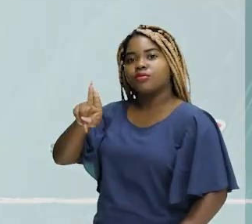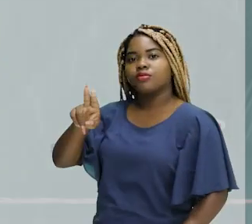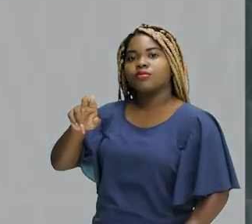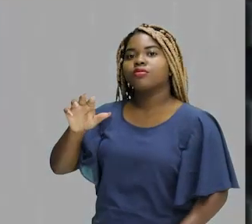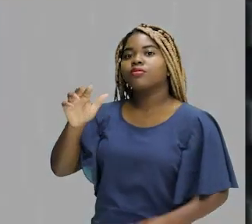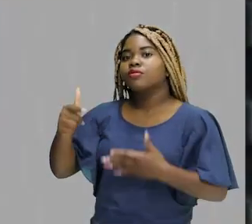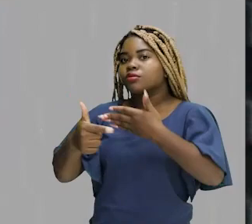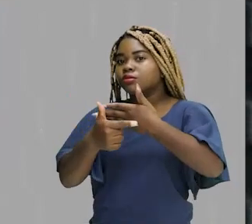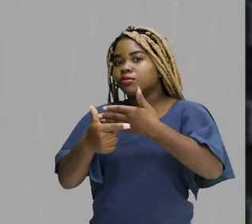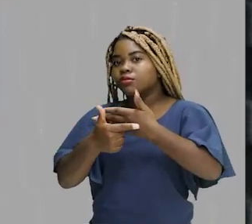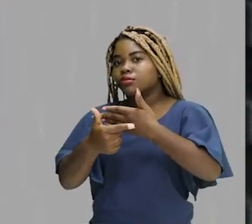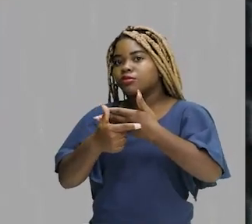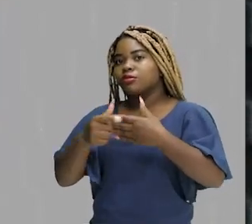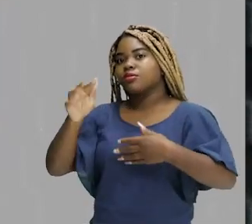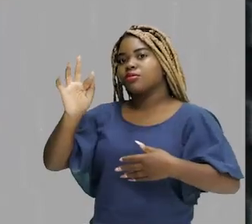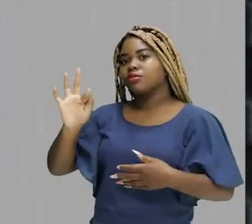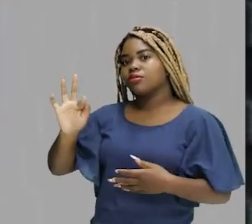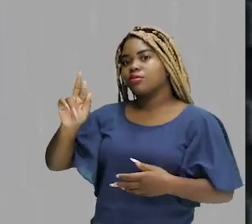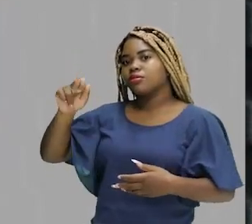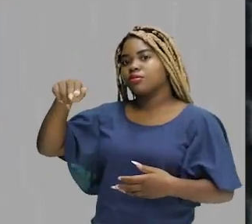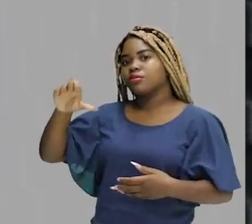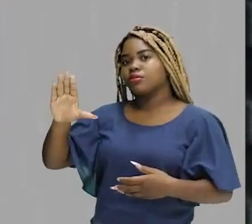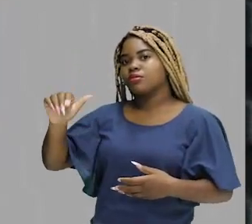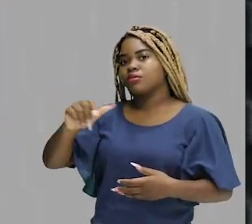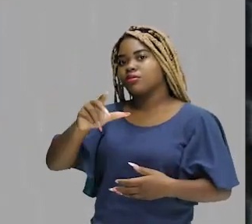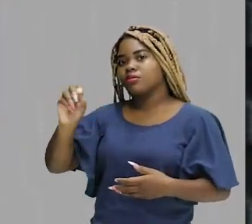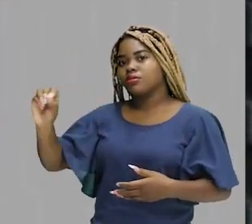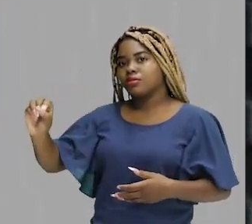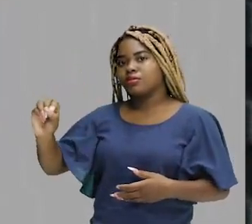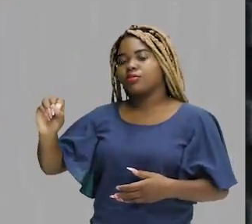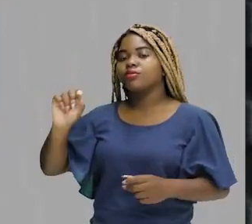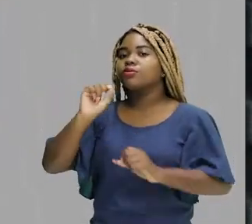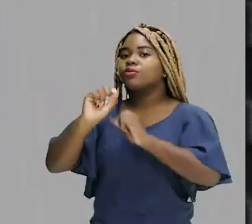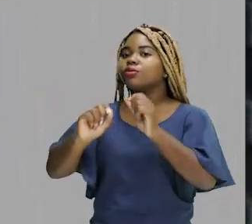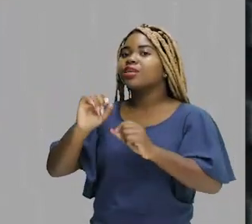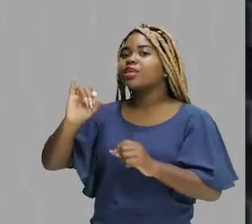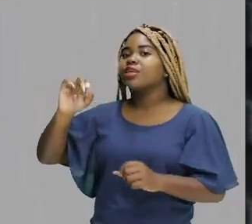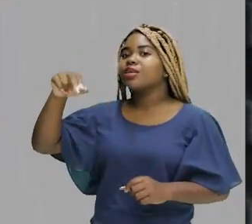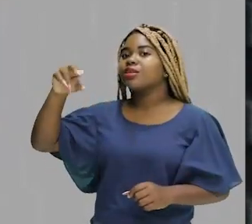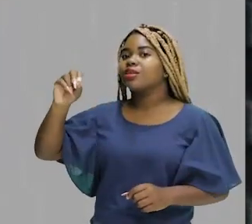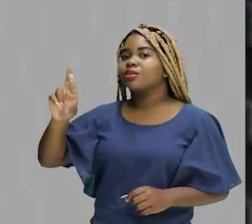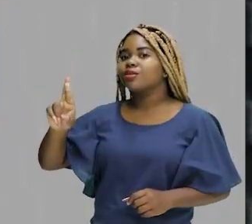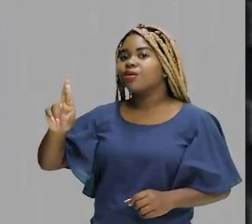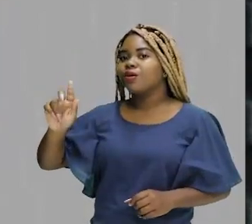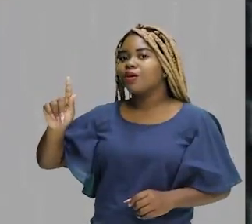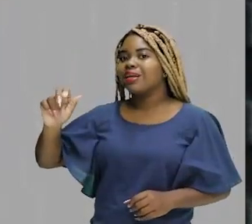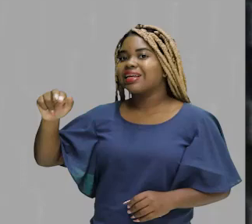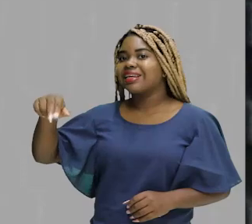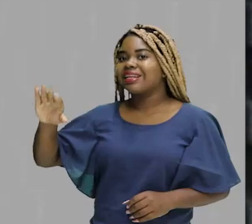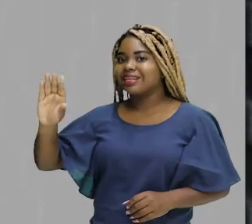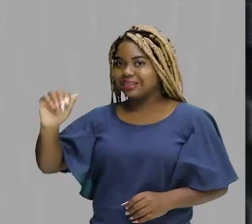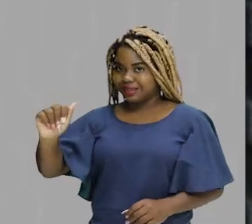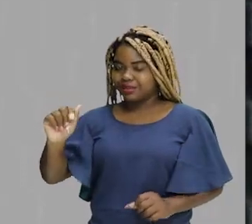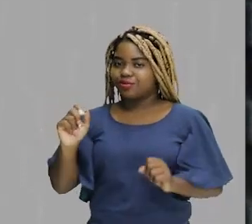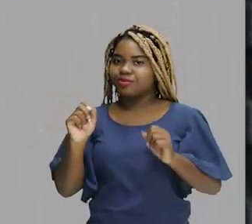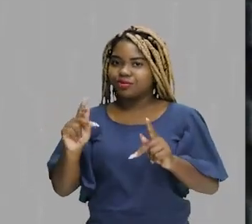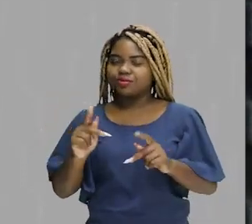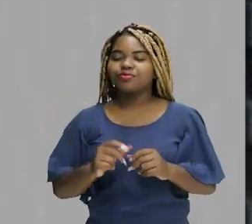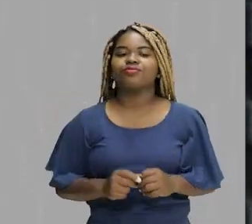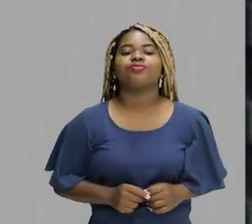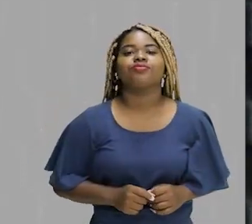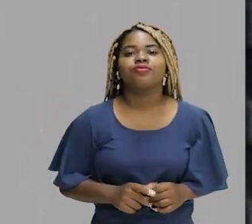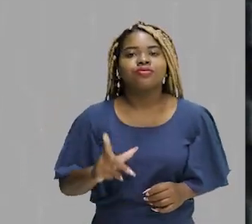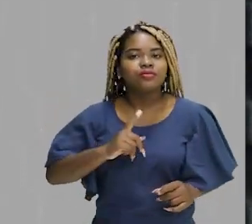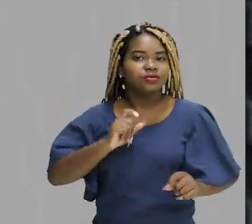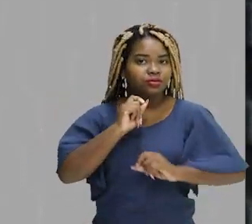funções inorgânicas. As funções inorgânicas, ou compostos inorgânicos, são os compostos